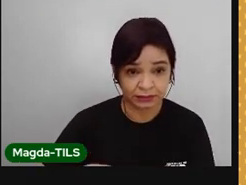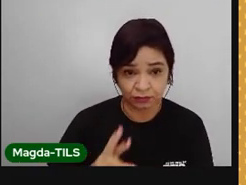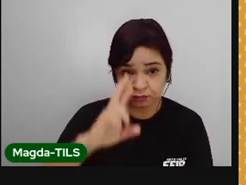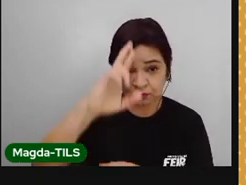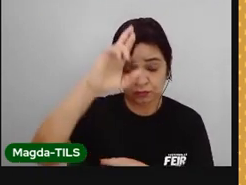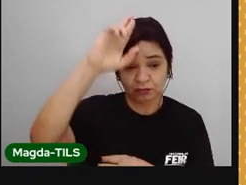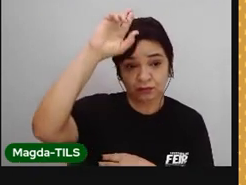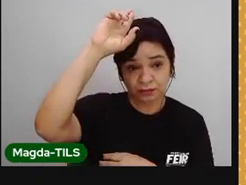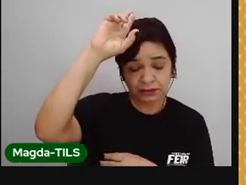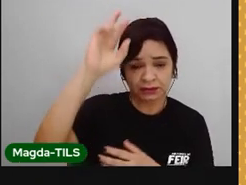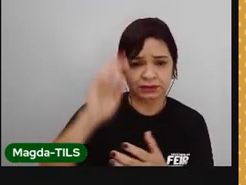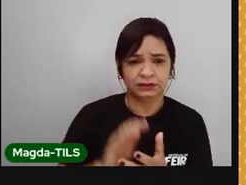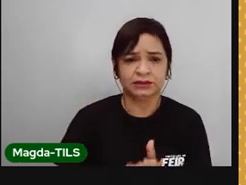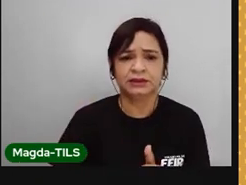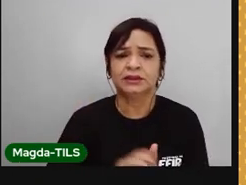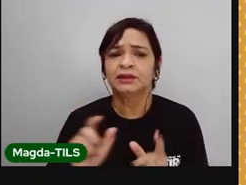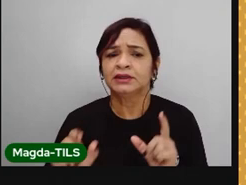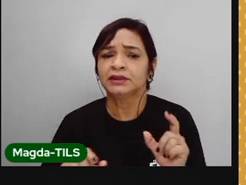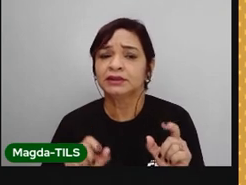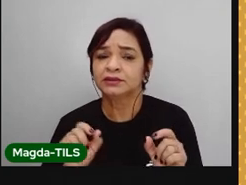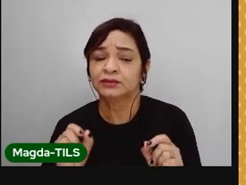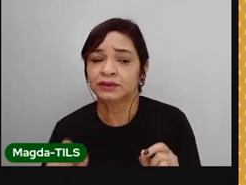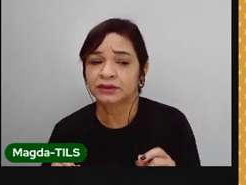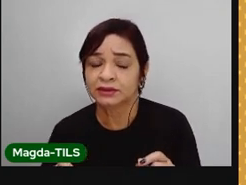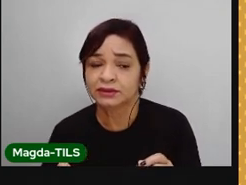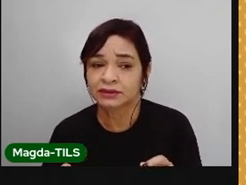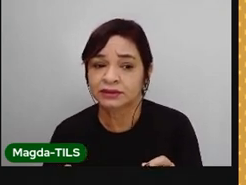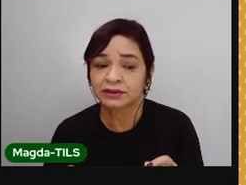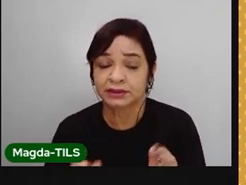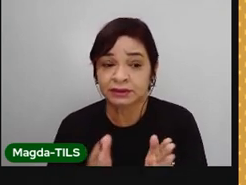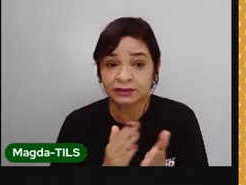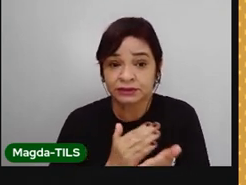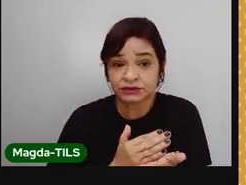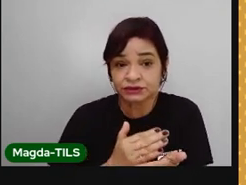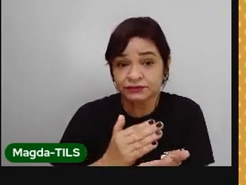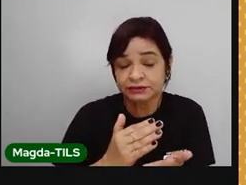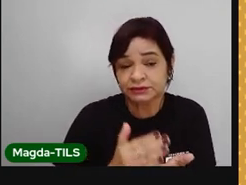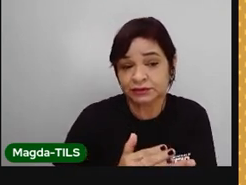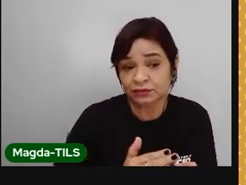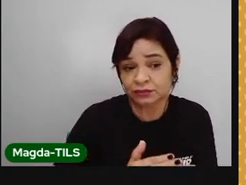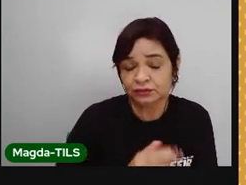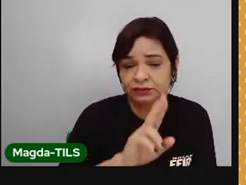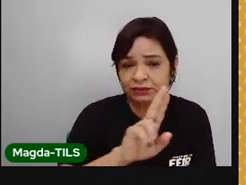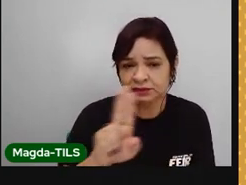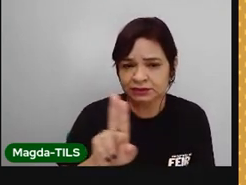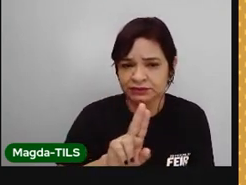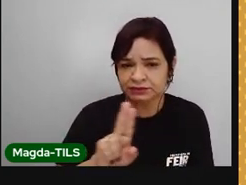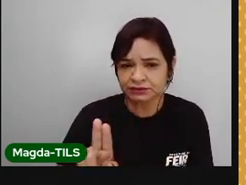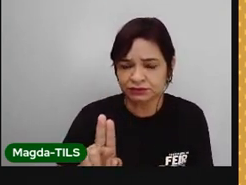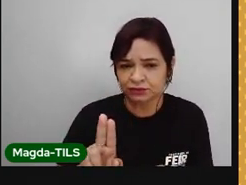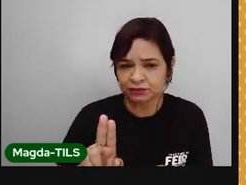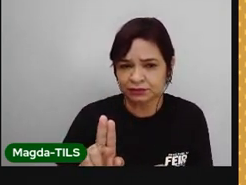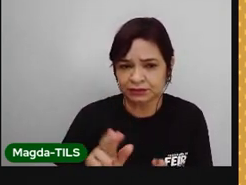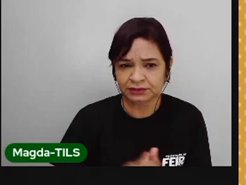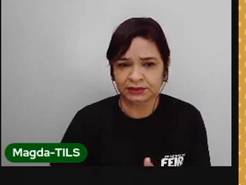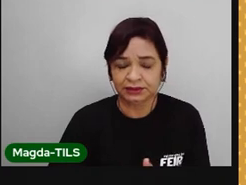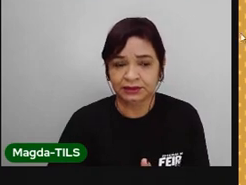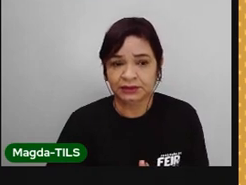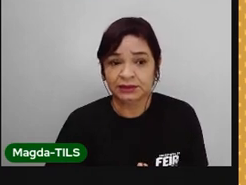gregos, Terra é a deusa Gaia. E para os romanos, Terra é a deusa